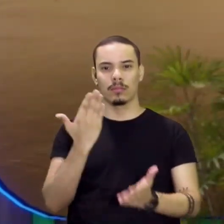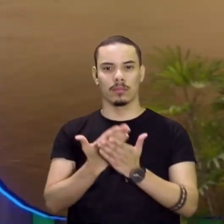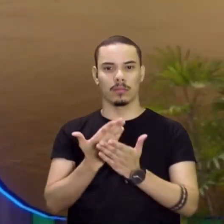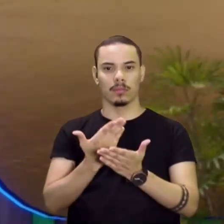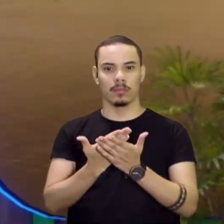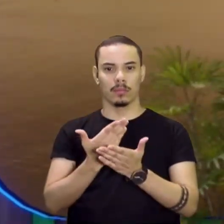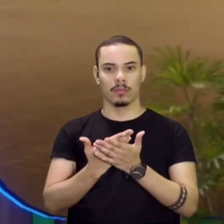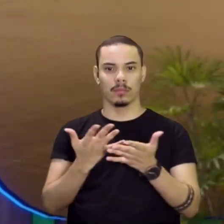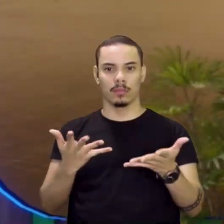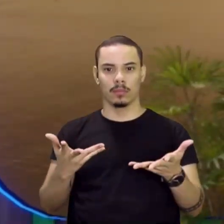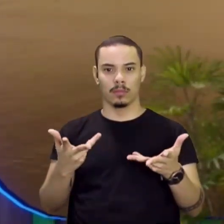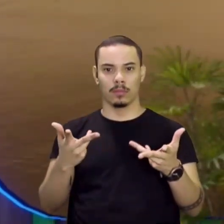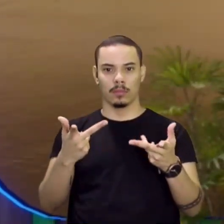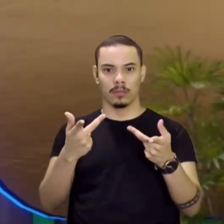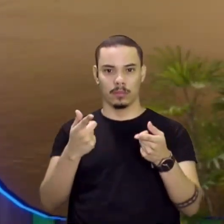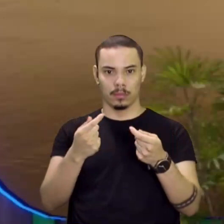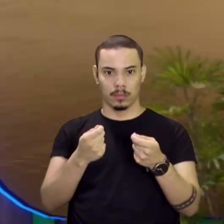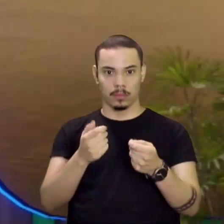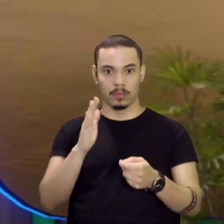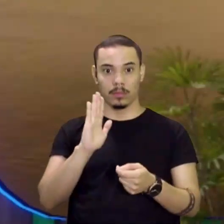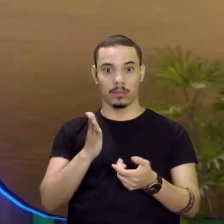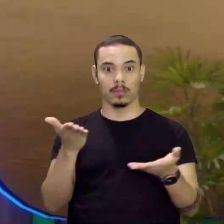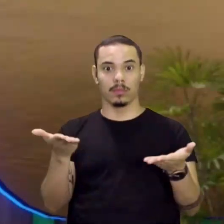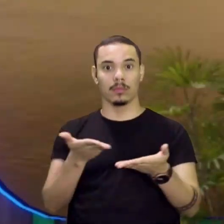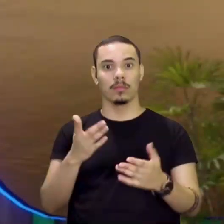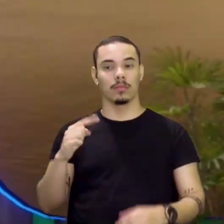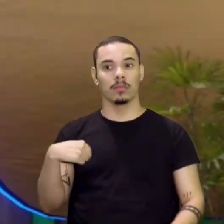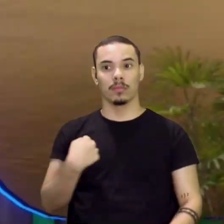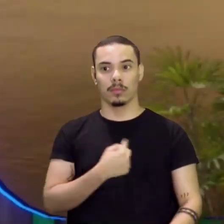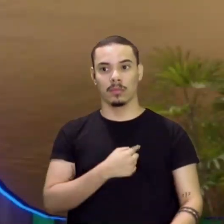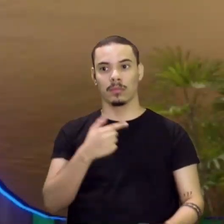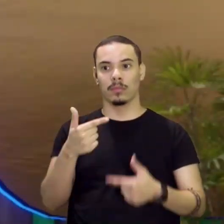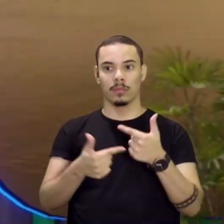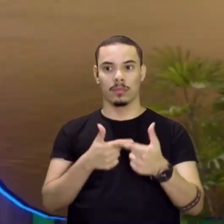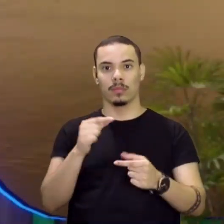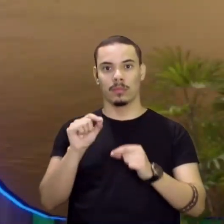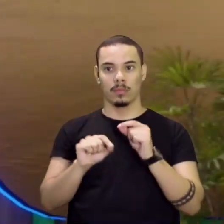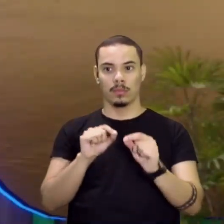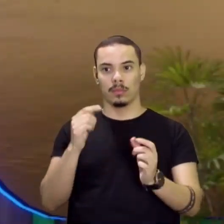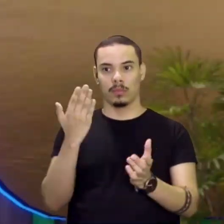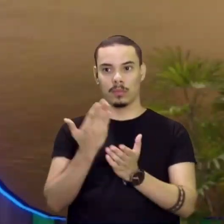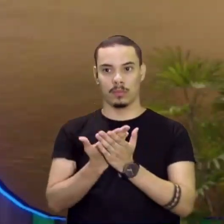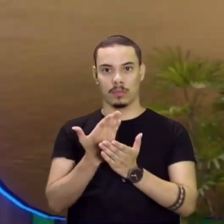excelente aula, já que hoje nós iremos trabalhar a aula